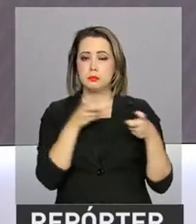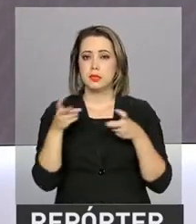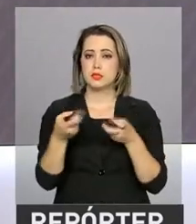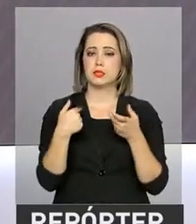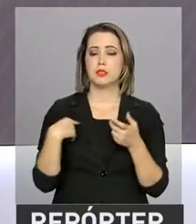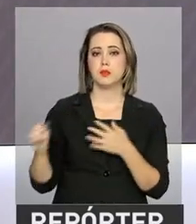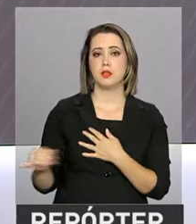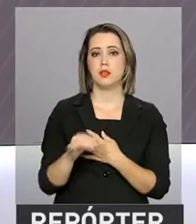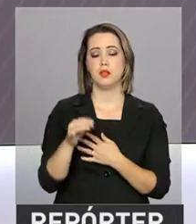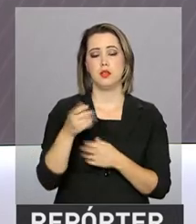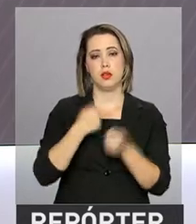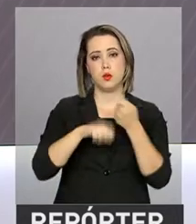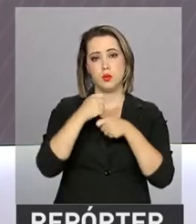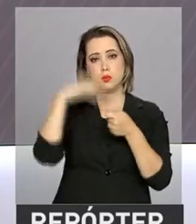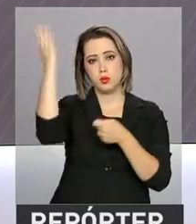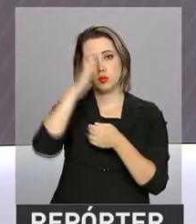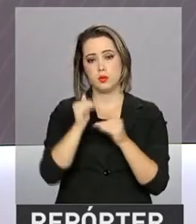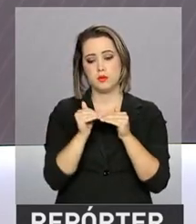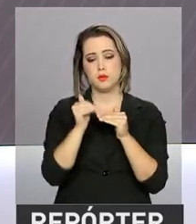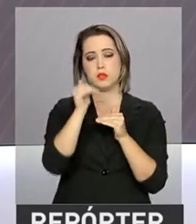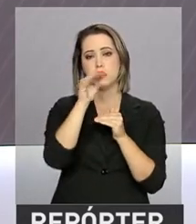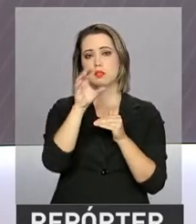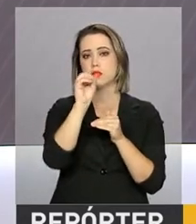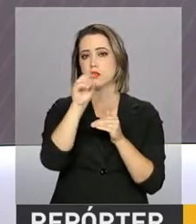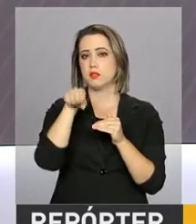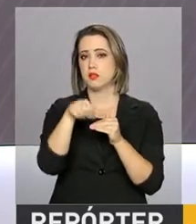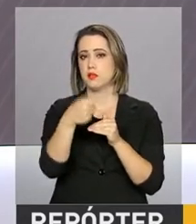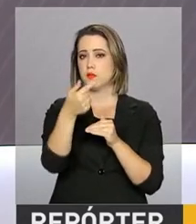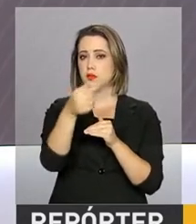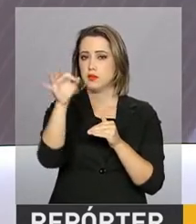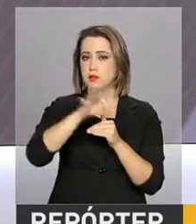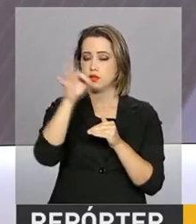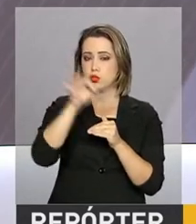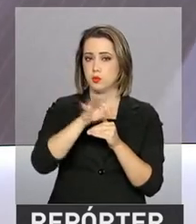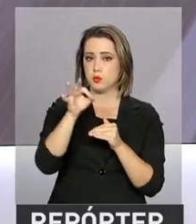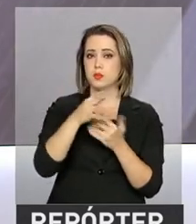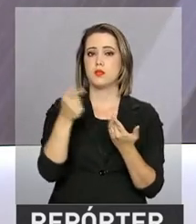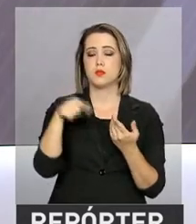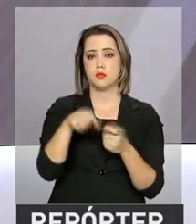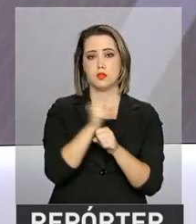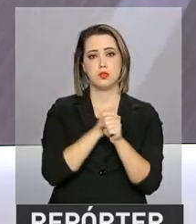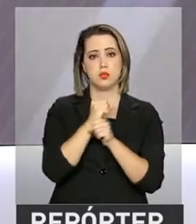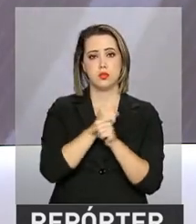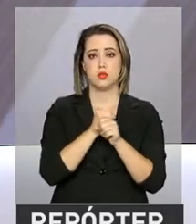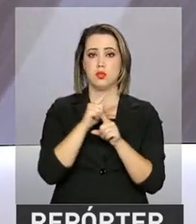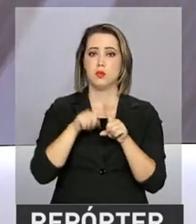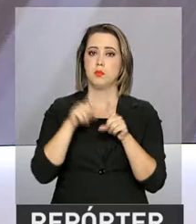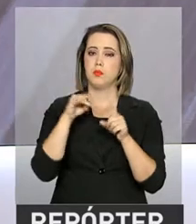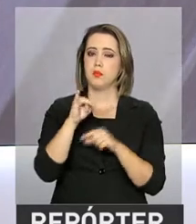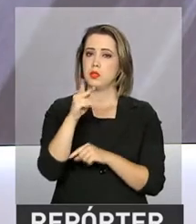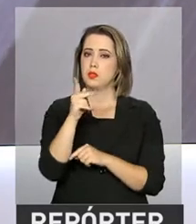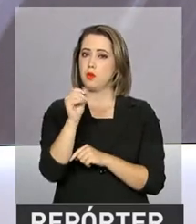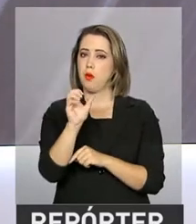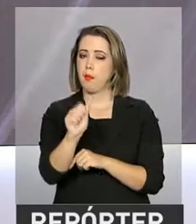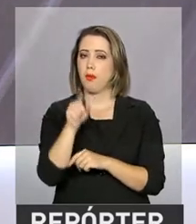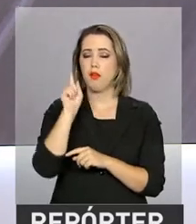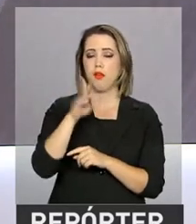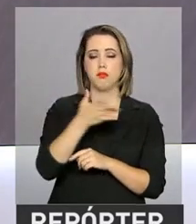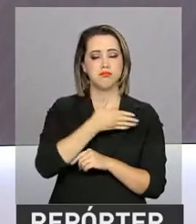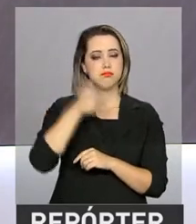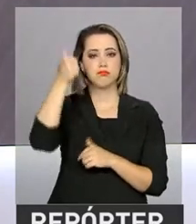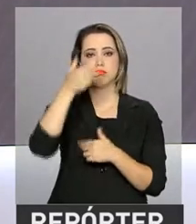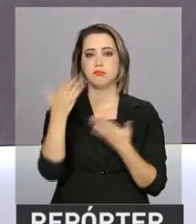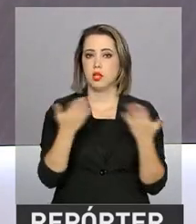economia brasileira vai crescer 0,7% este ano. A estimativa do IPEA é mais otimista que a de analistas e